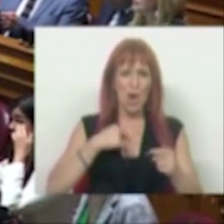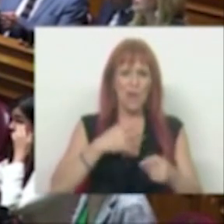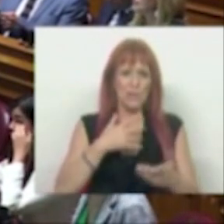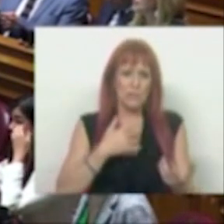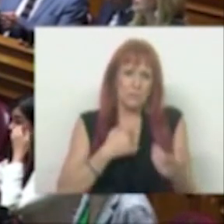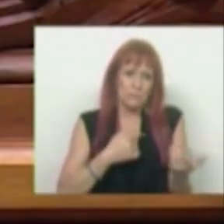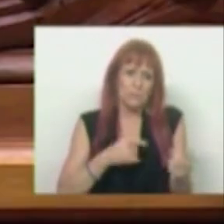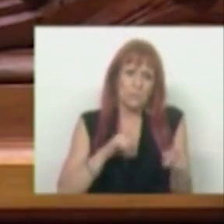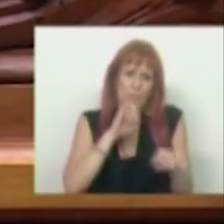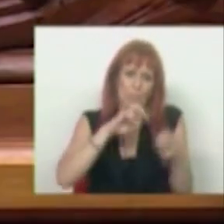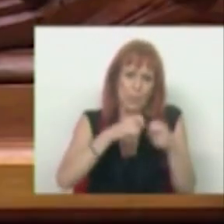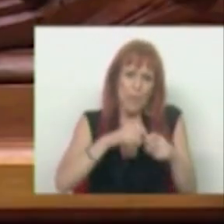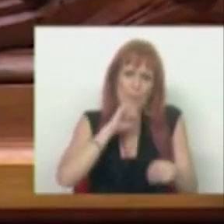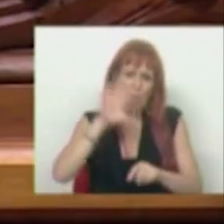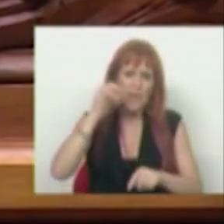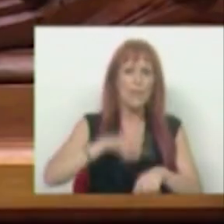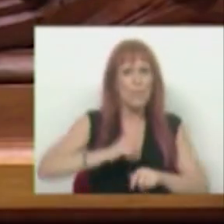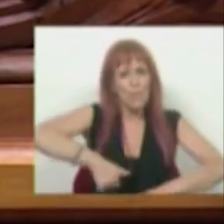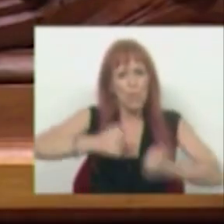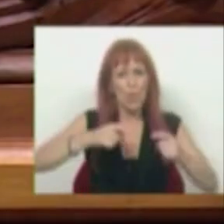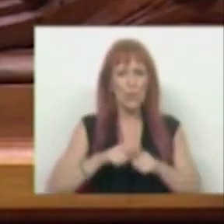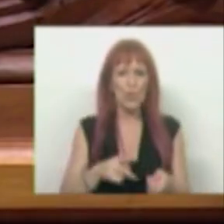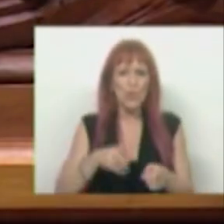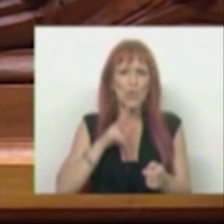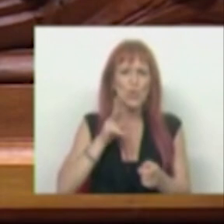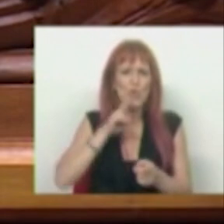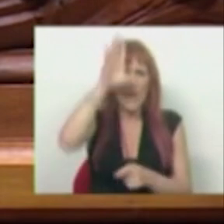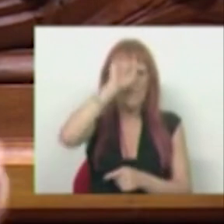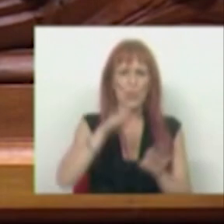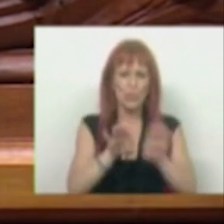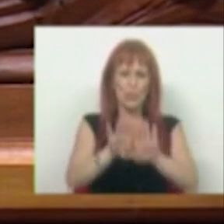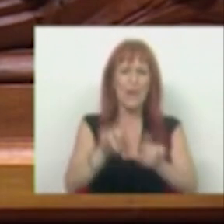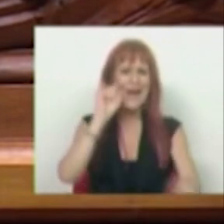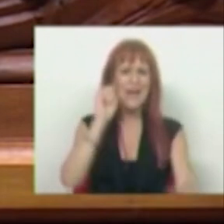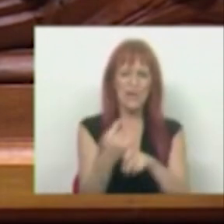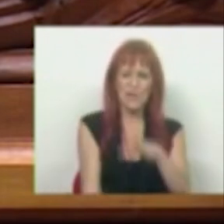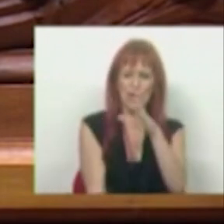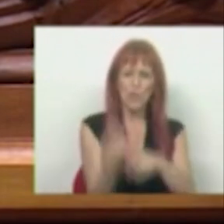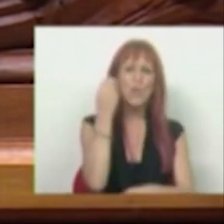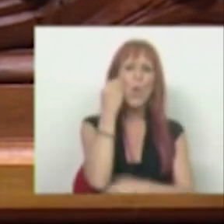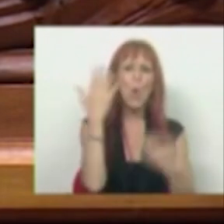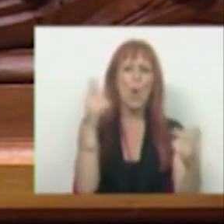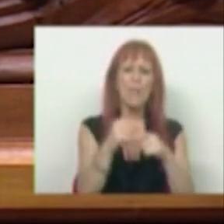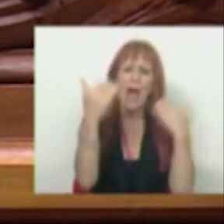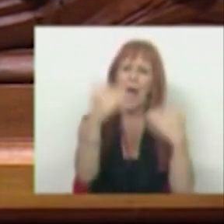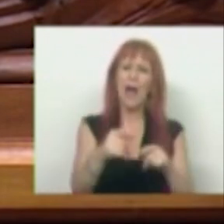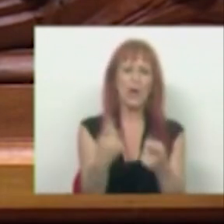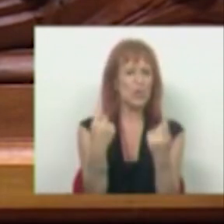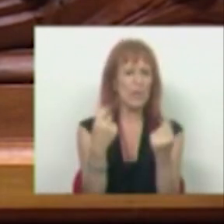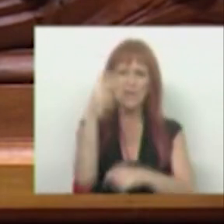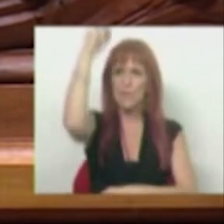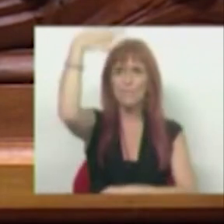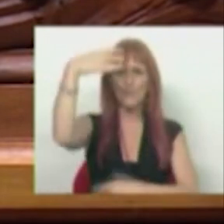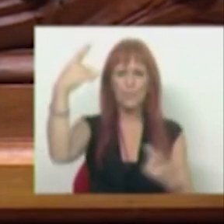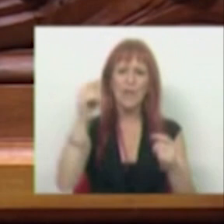imunes. E foi por isso que, em boa hora, os chefes de governo da Península Ibérica exigiram a criação de um mecanismo que limitasse os preços de